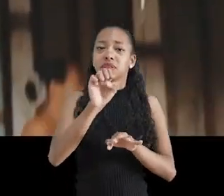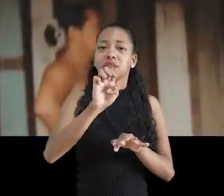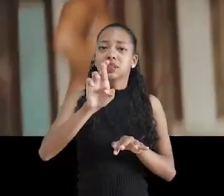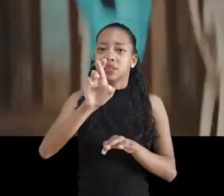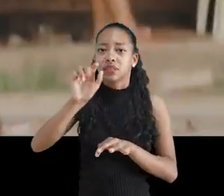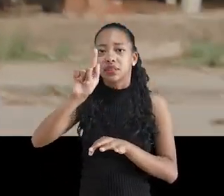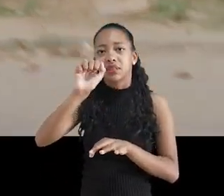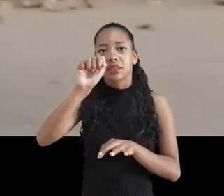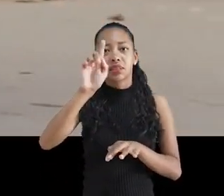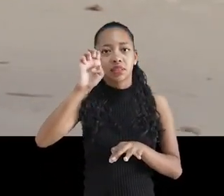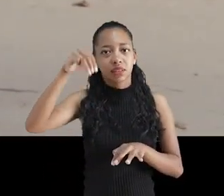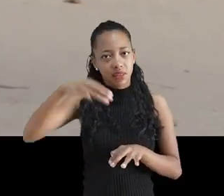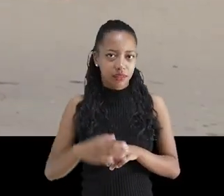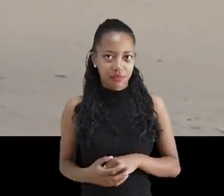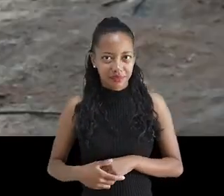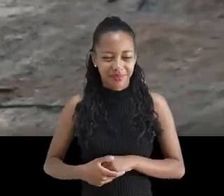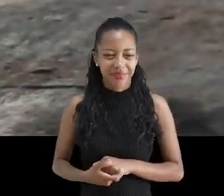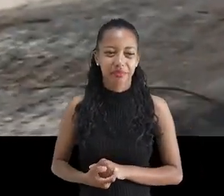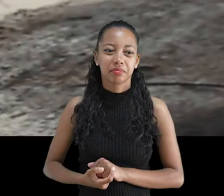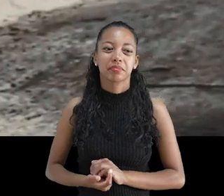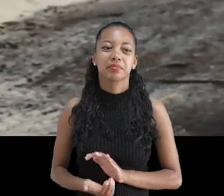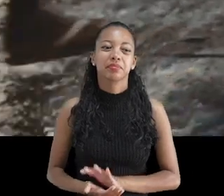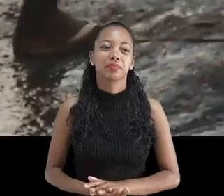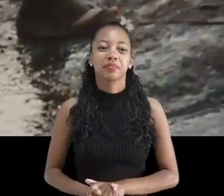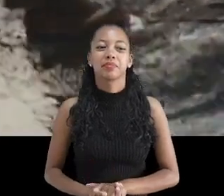isso para nós como para nós saída do